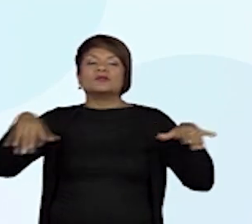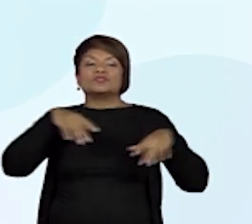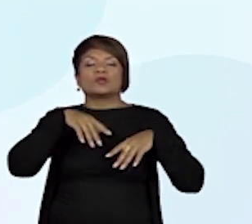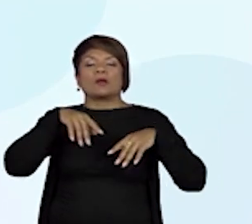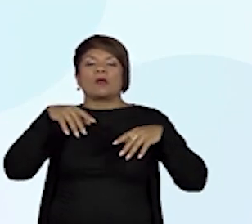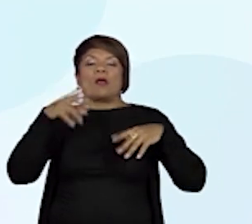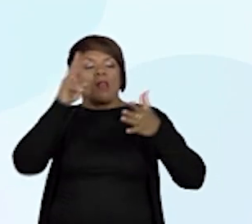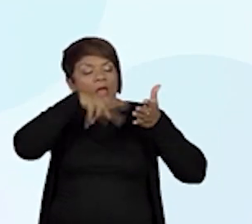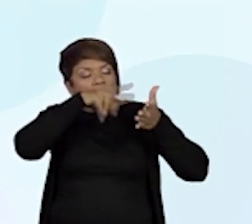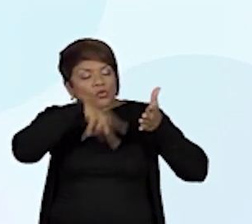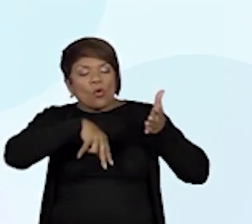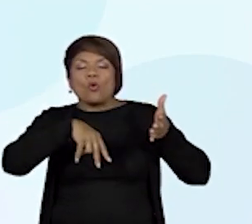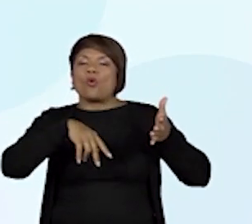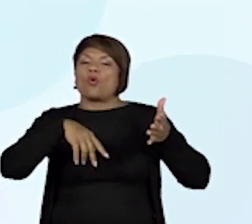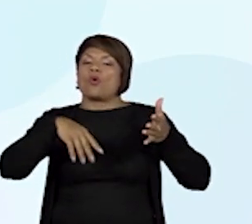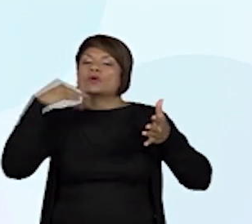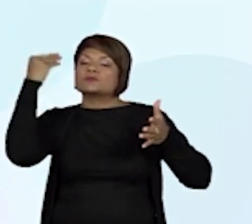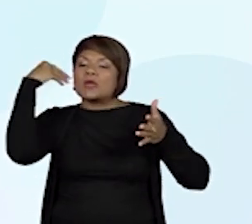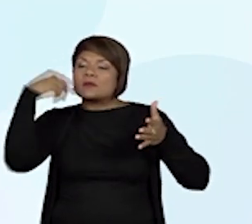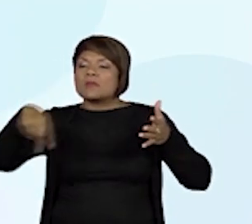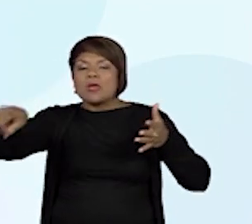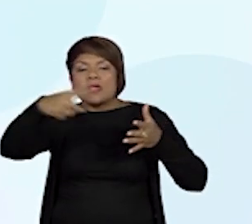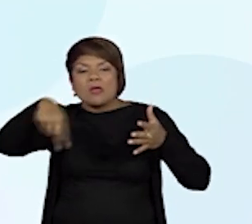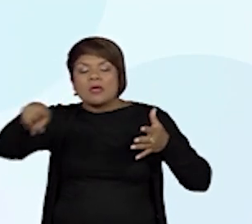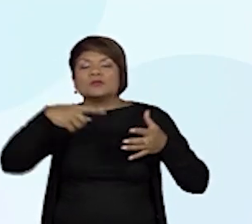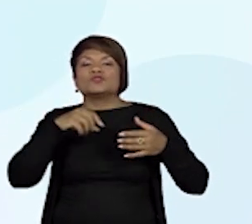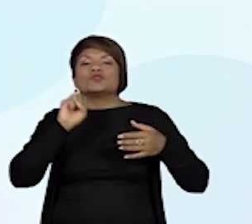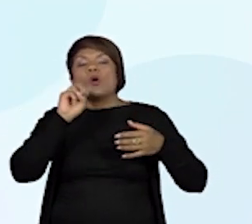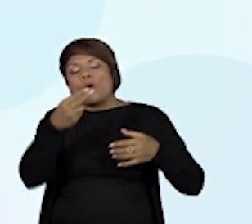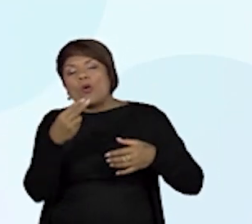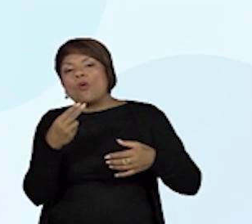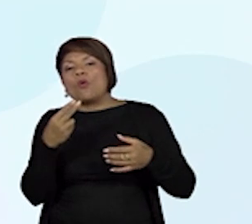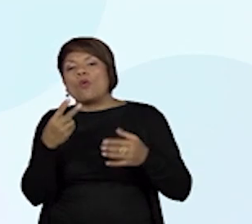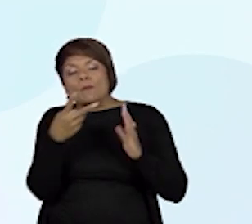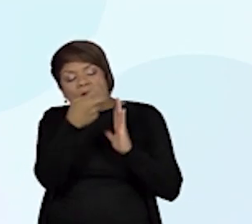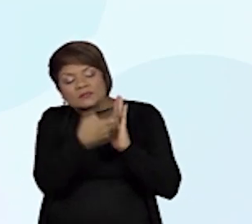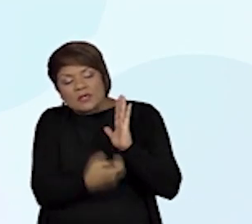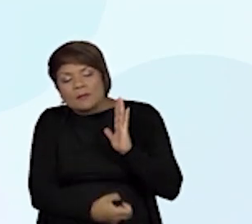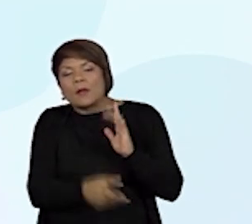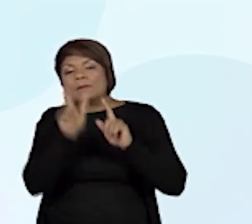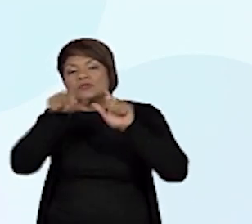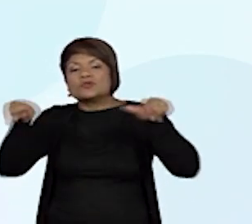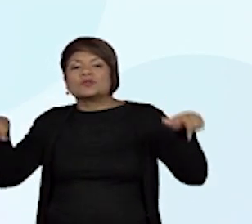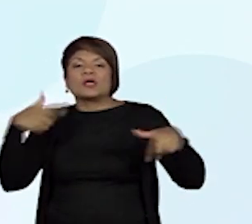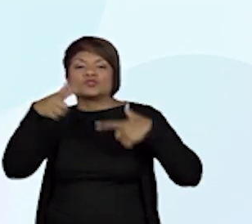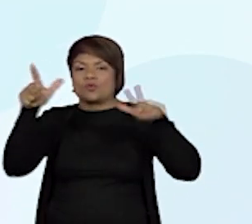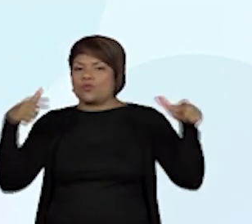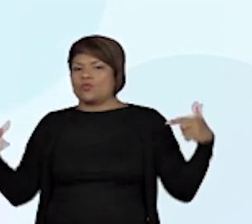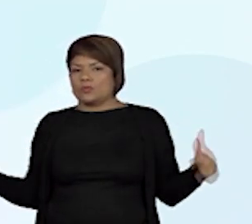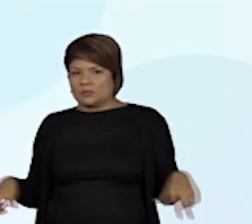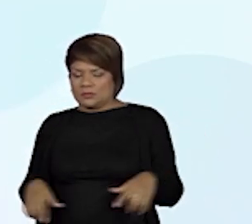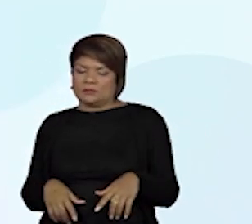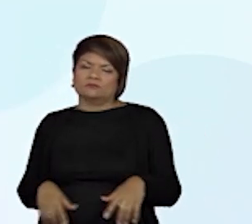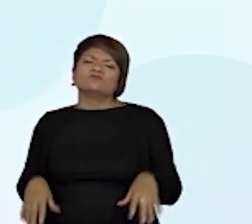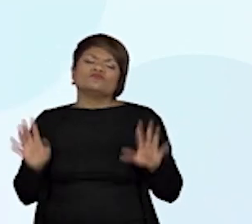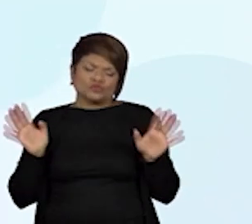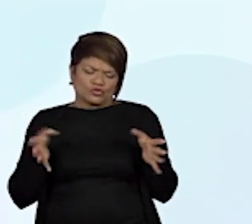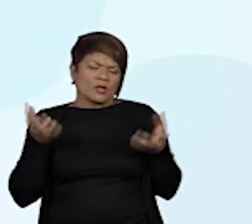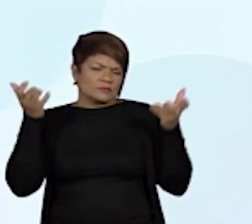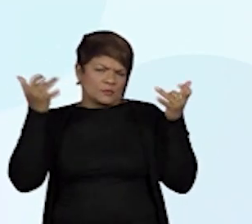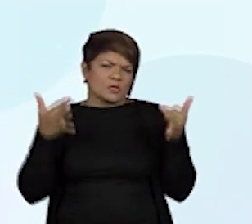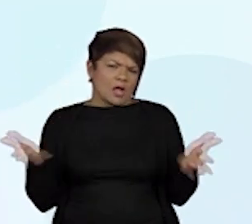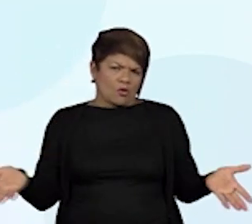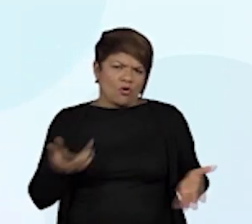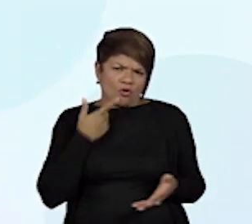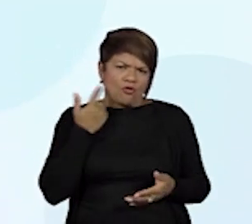experimente os pensamentos e sentimentos demais de um personagem. O que a gente acabou de falar agora, né, professora? Isso mesmo, porque